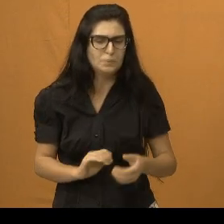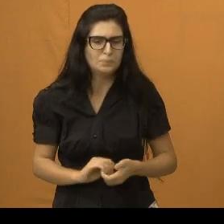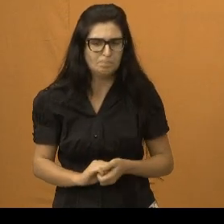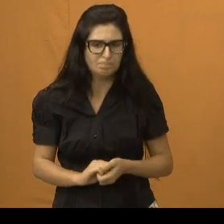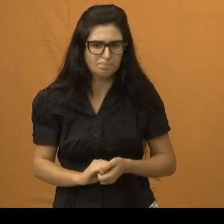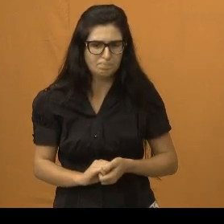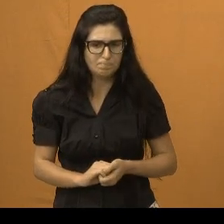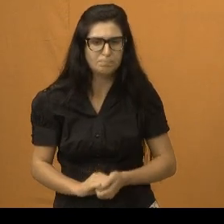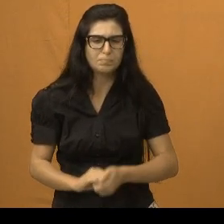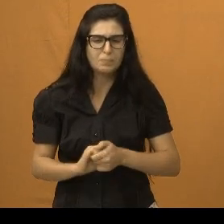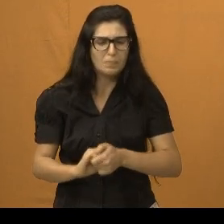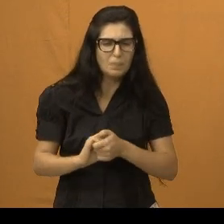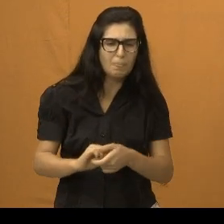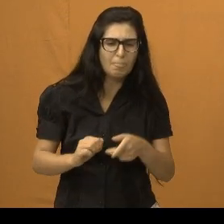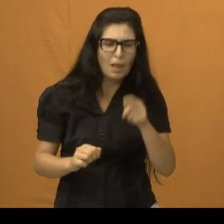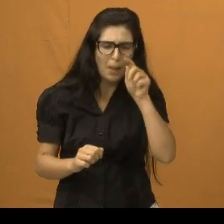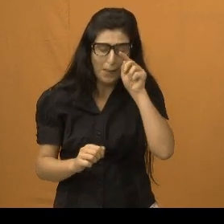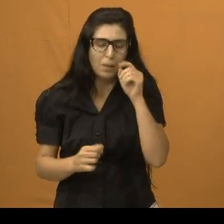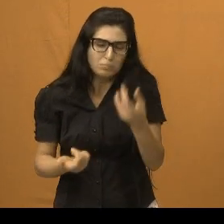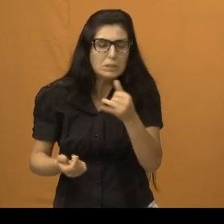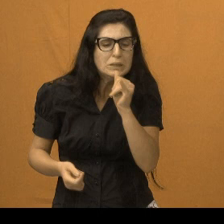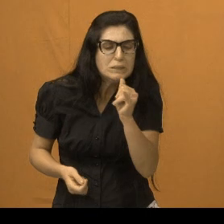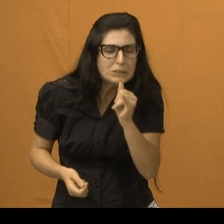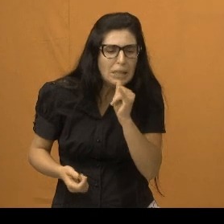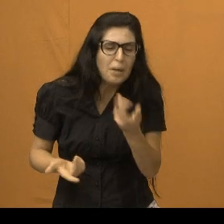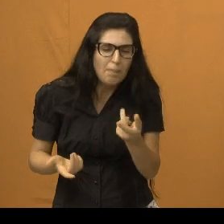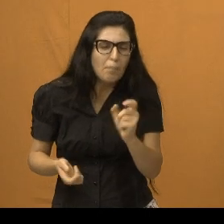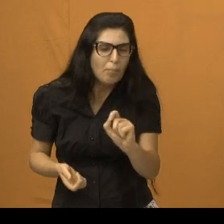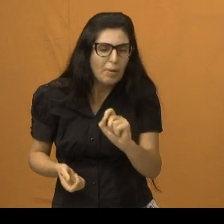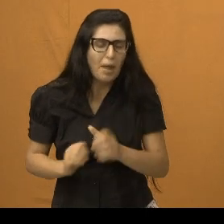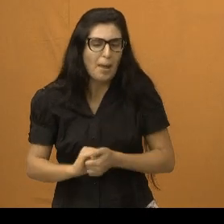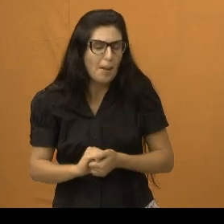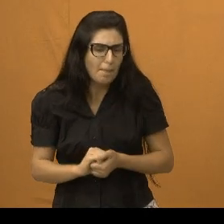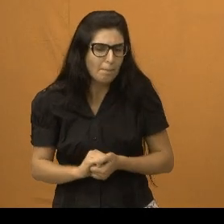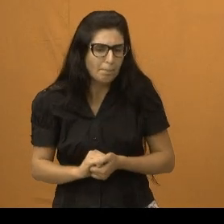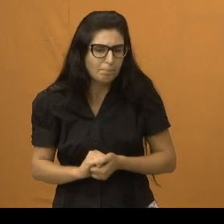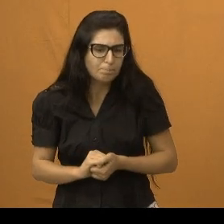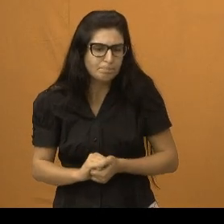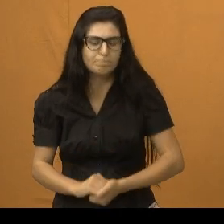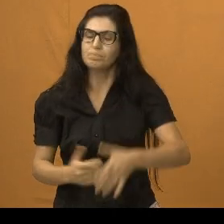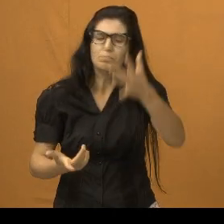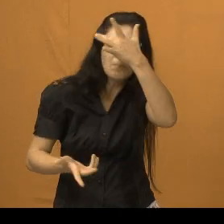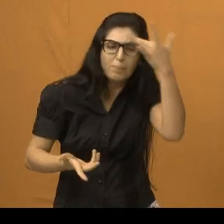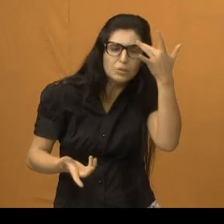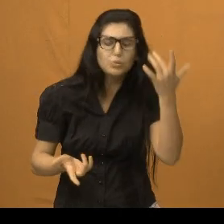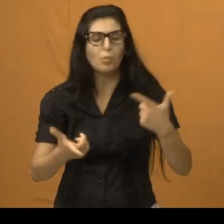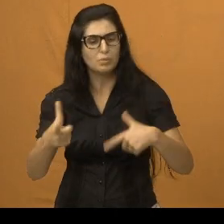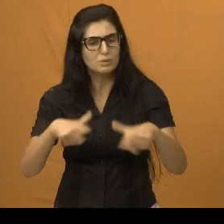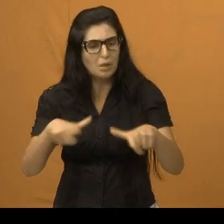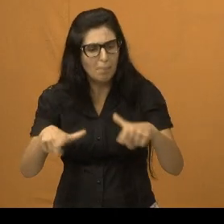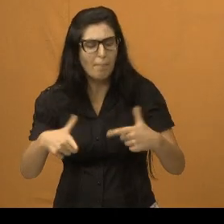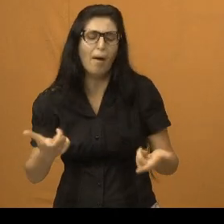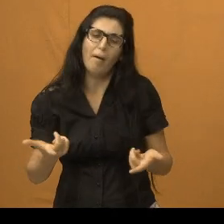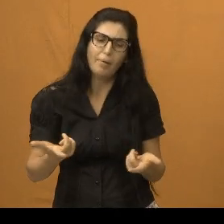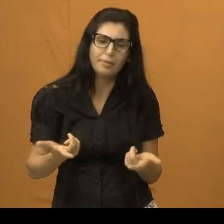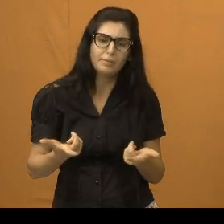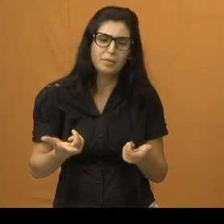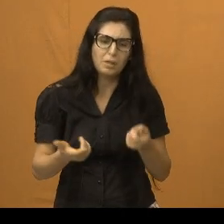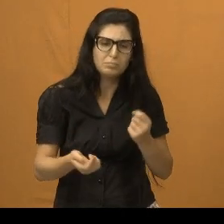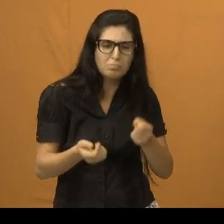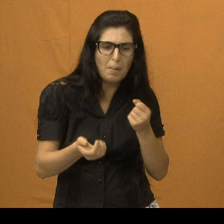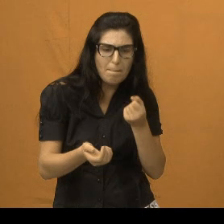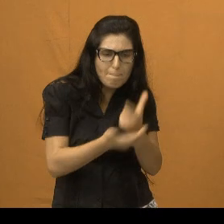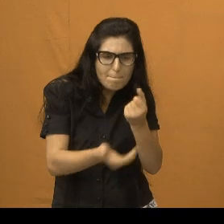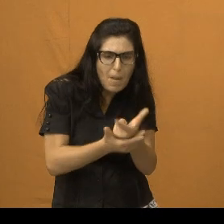443. Aqui, de contribuições, nós podemos citar como exemplo as contribuições dos servidores, que são arrecadadas nessa receita.